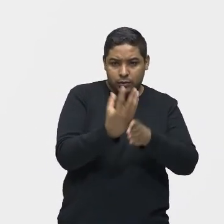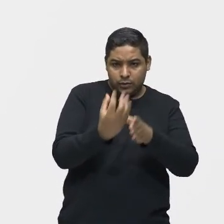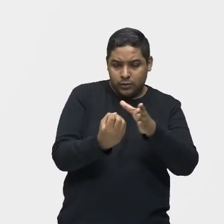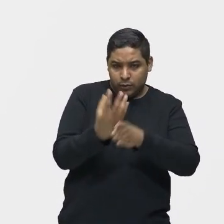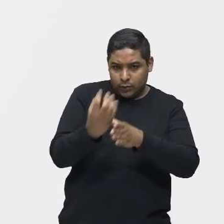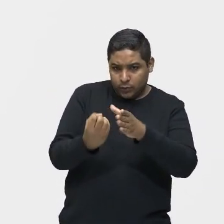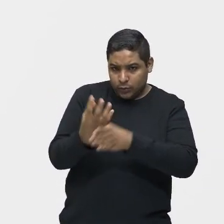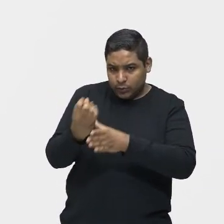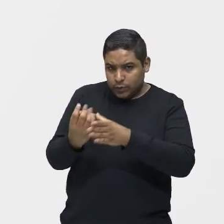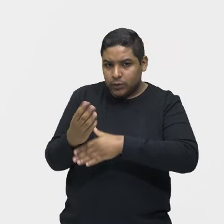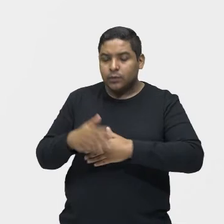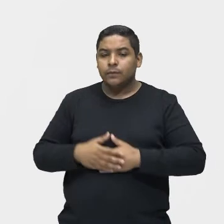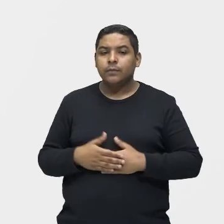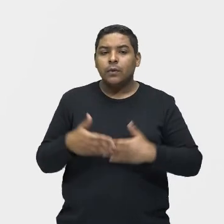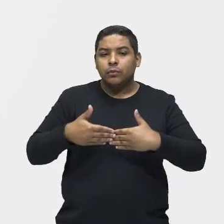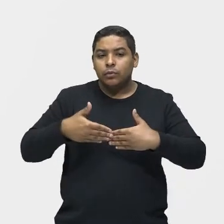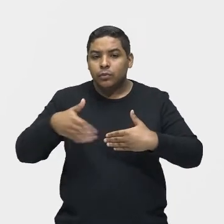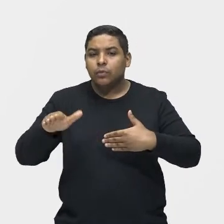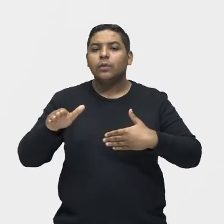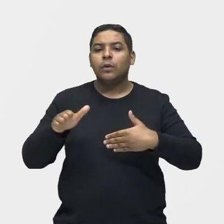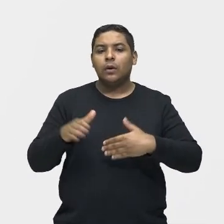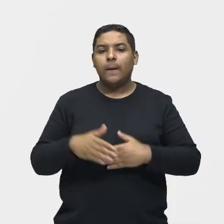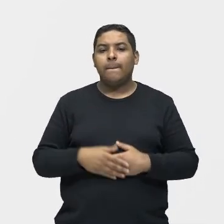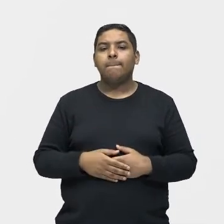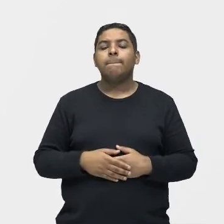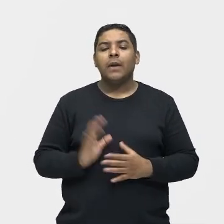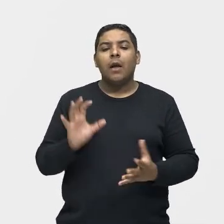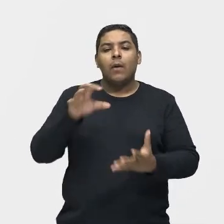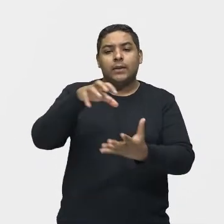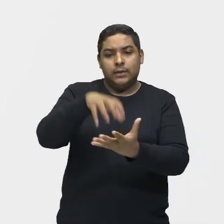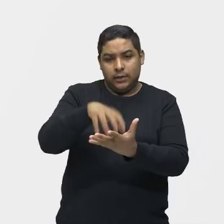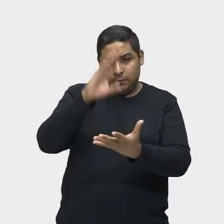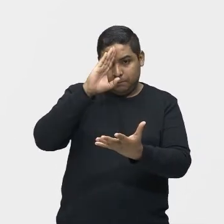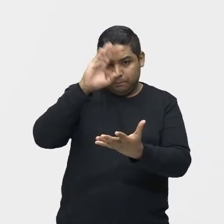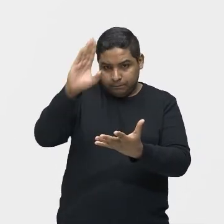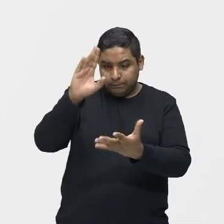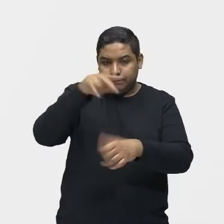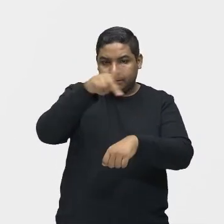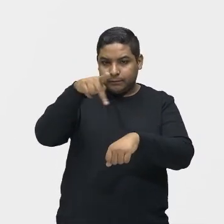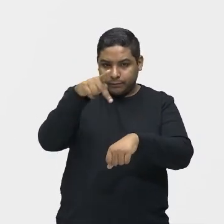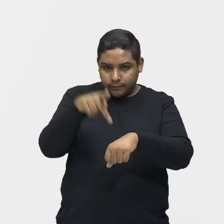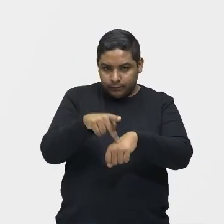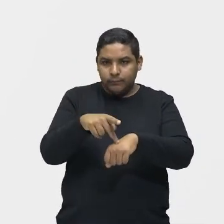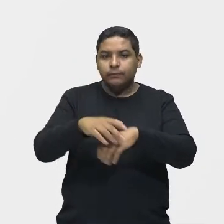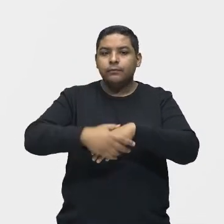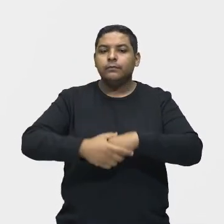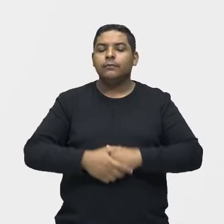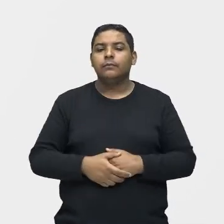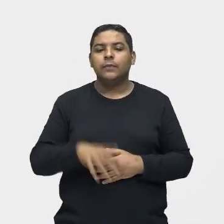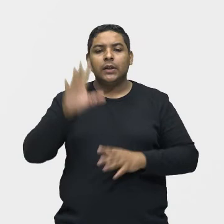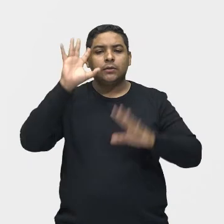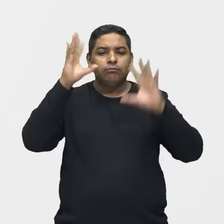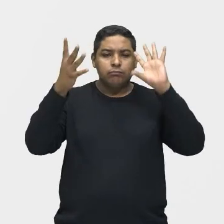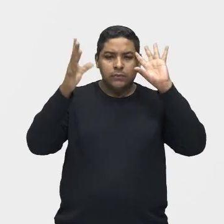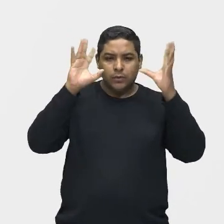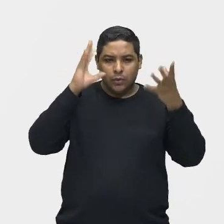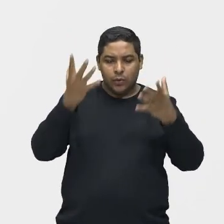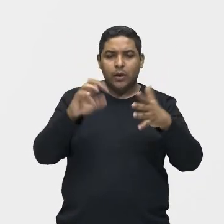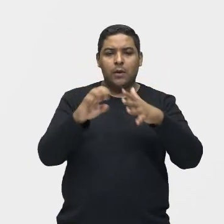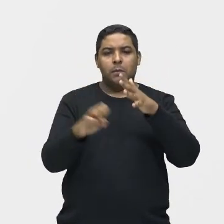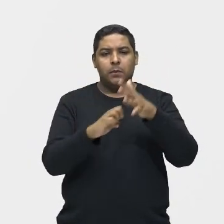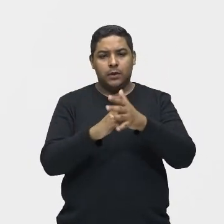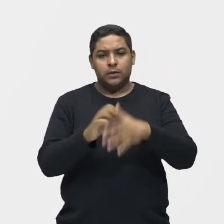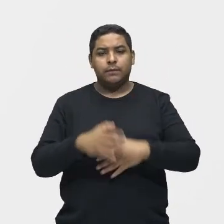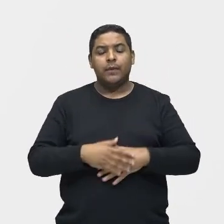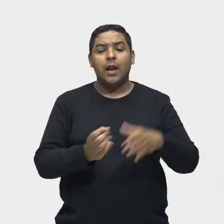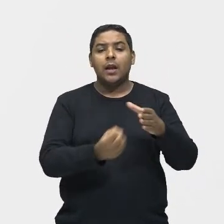multinacionais vão surgir a partir aí da presença de uma sede, né, onde tem aí o centro de decisões da empresa e também a